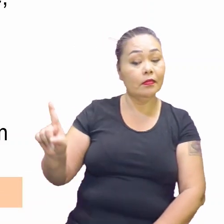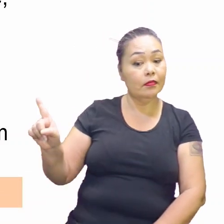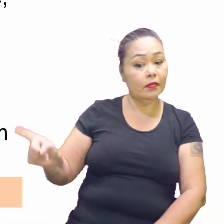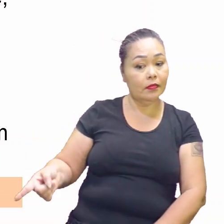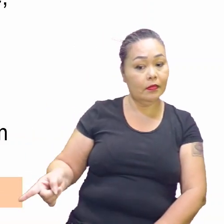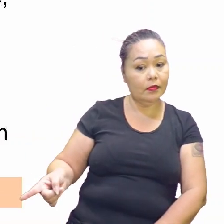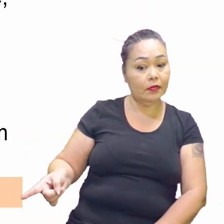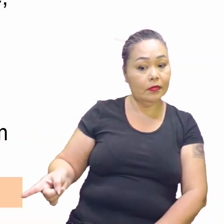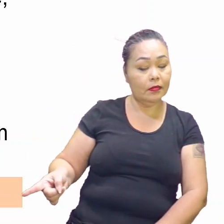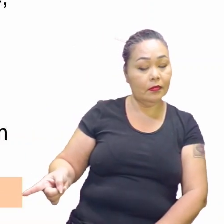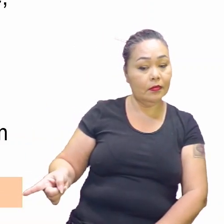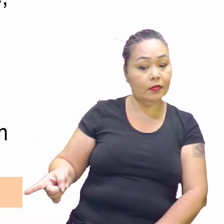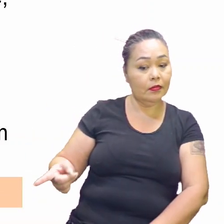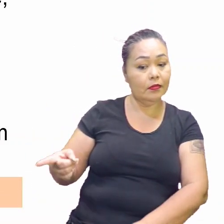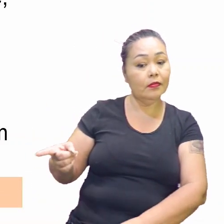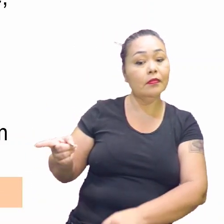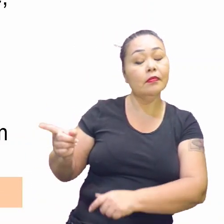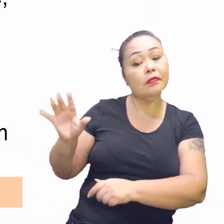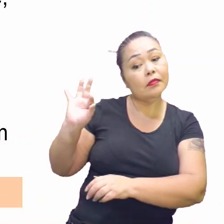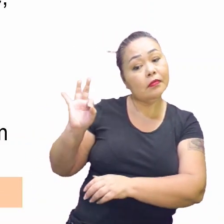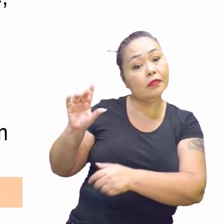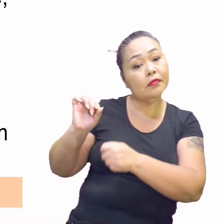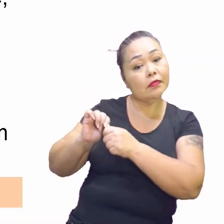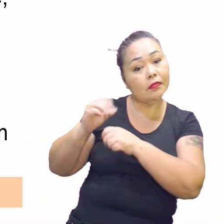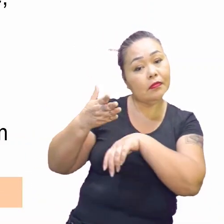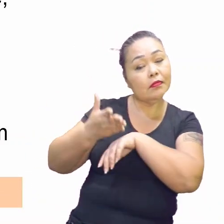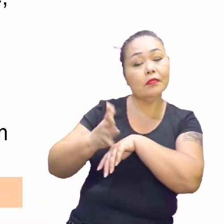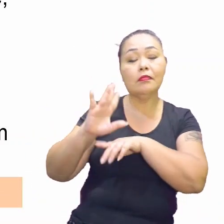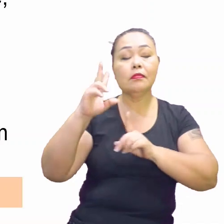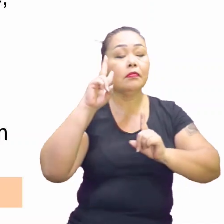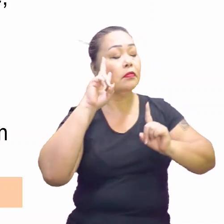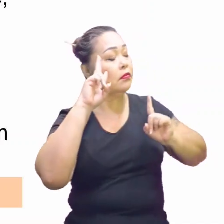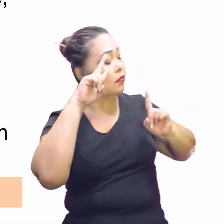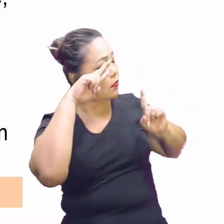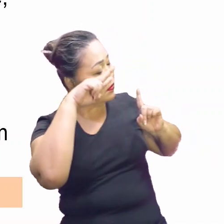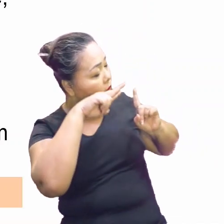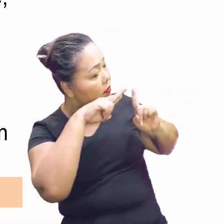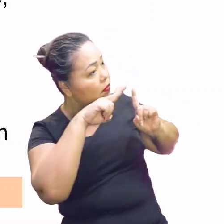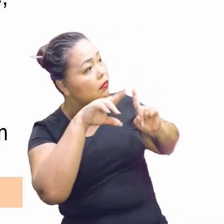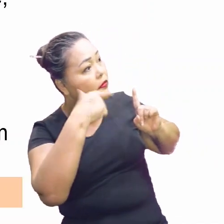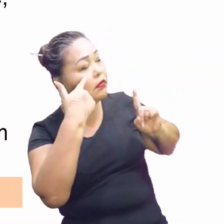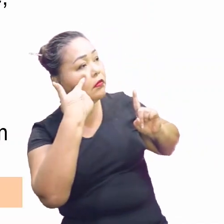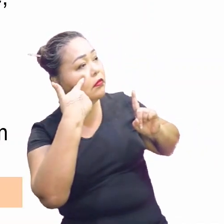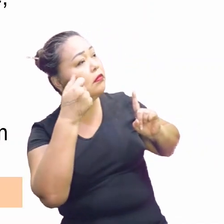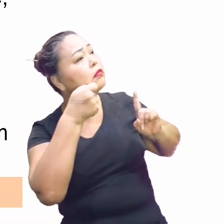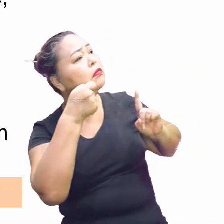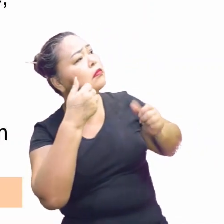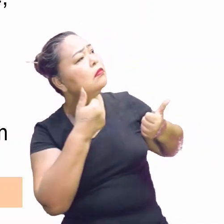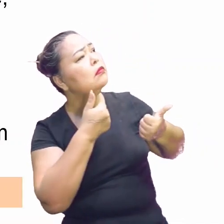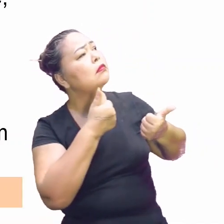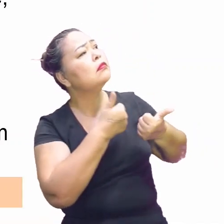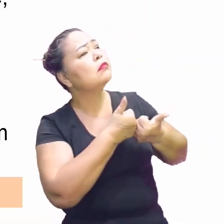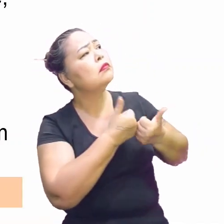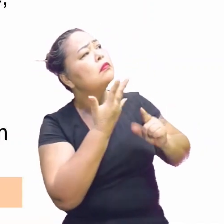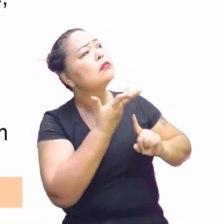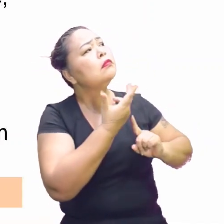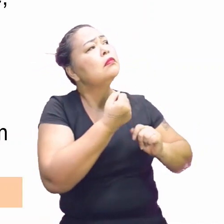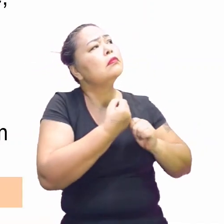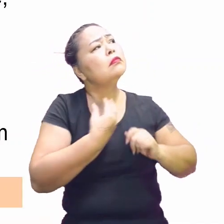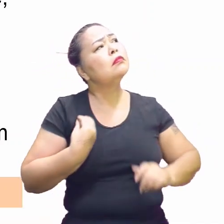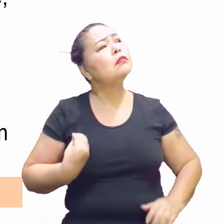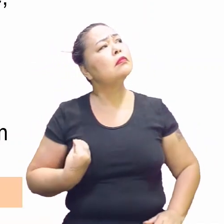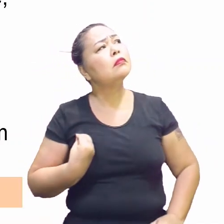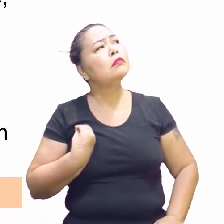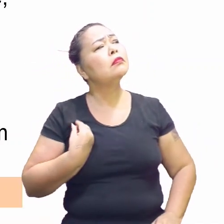Nós temos aqui a participação efetiva do espectador na obra, que determina a proximidade entre a arte e a